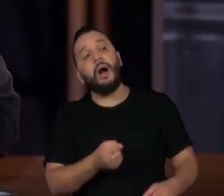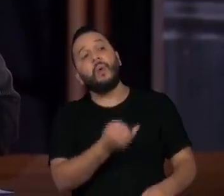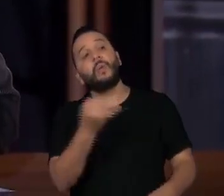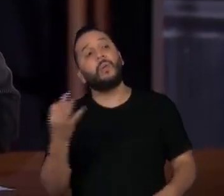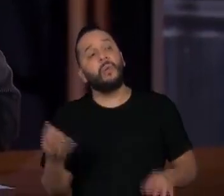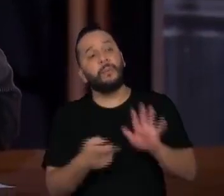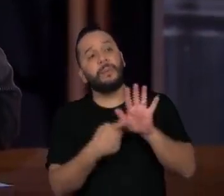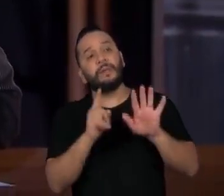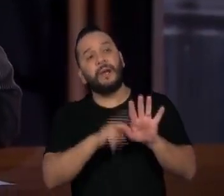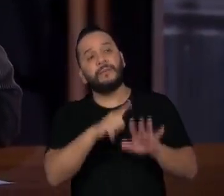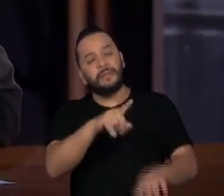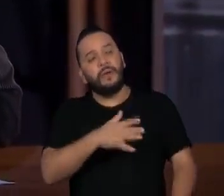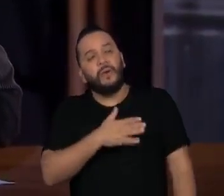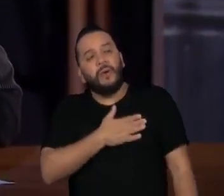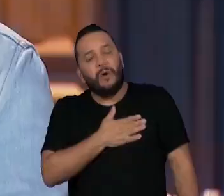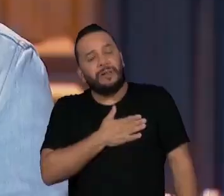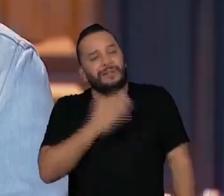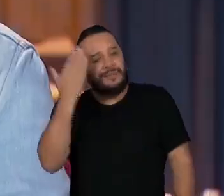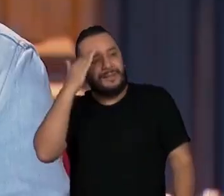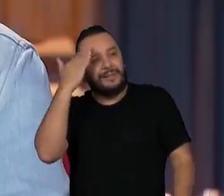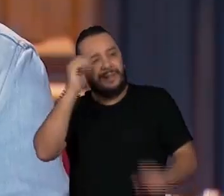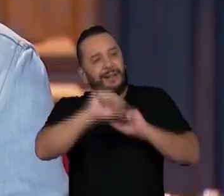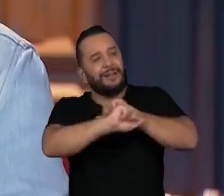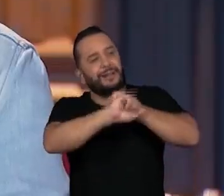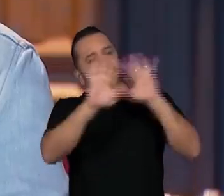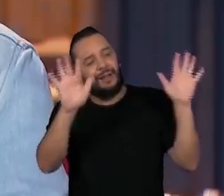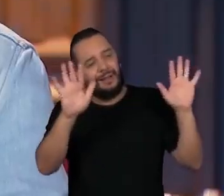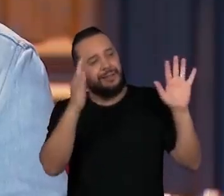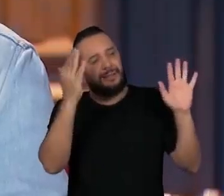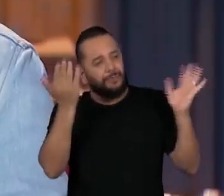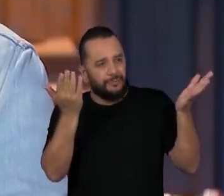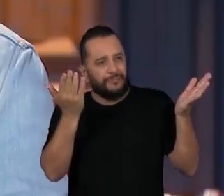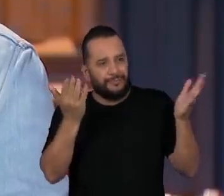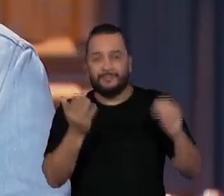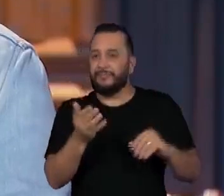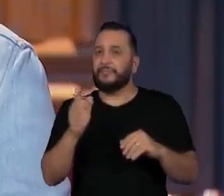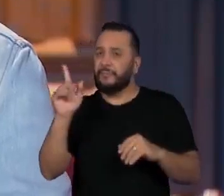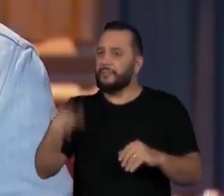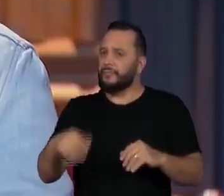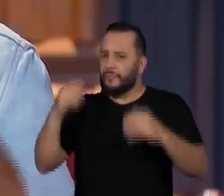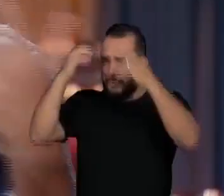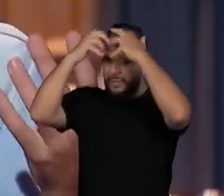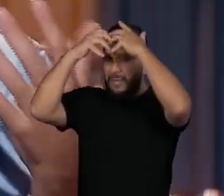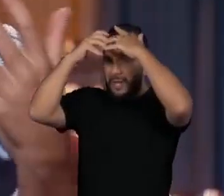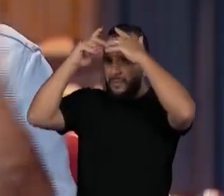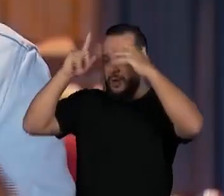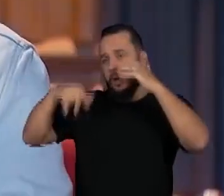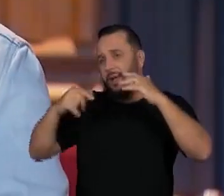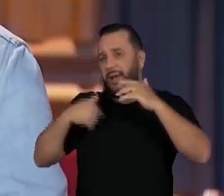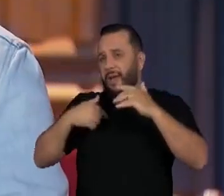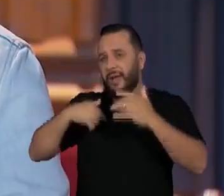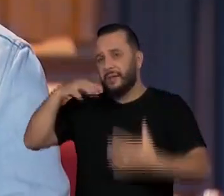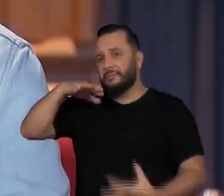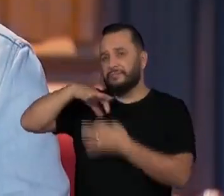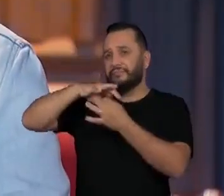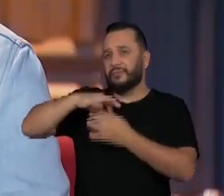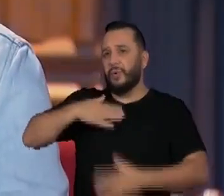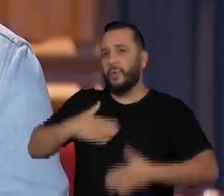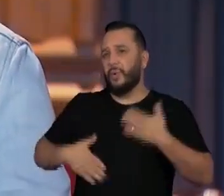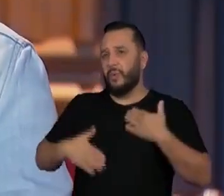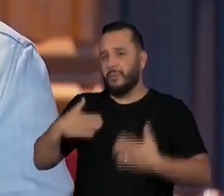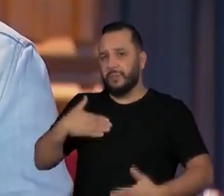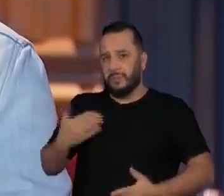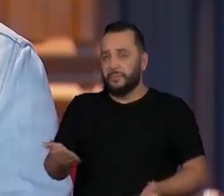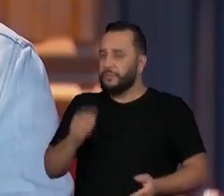amplia esse entendimento eu acho que não tem que pensar o cérebro com parte do corpo não é o cérebro é o corpo cérebro é corpo